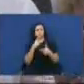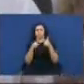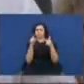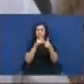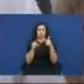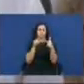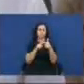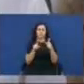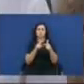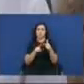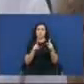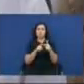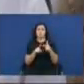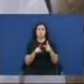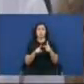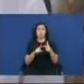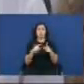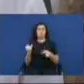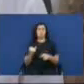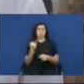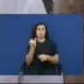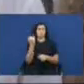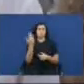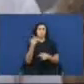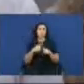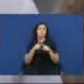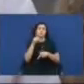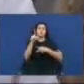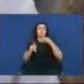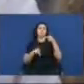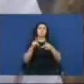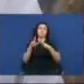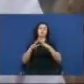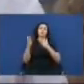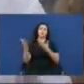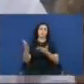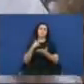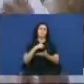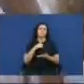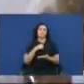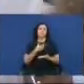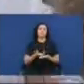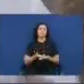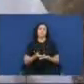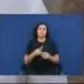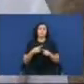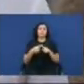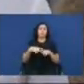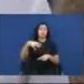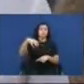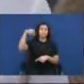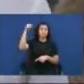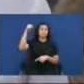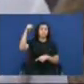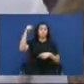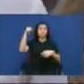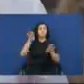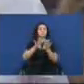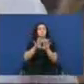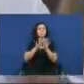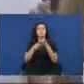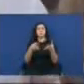ali, legislando em prol da população mesmo, porque as luzes estão apagadas lá, senhor